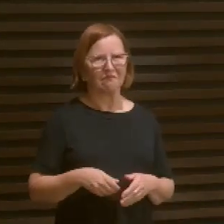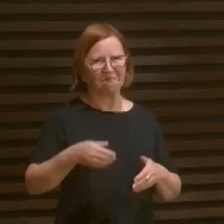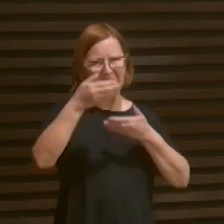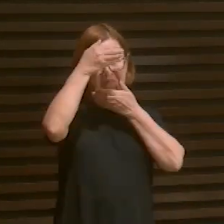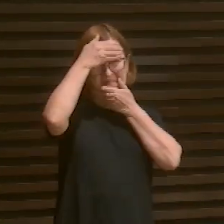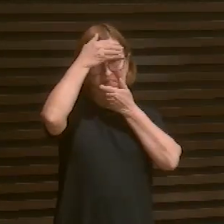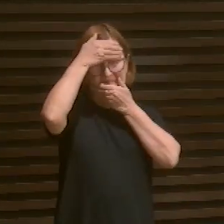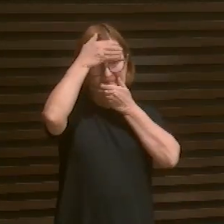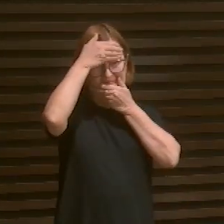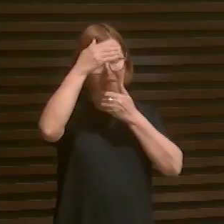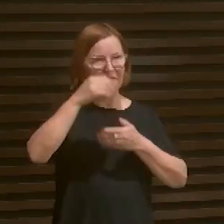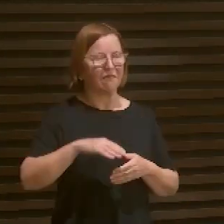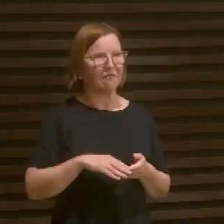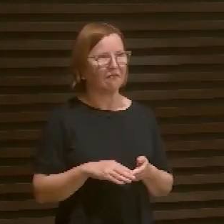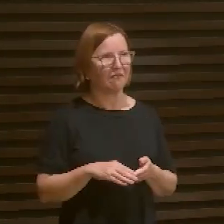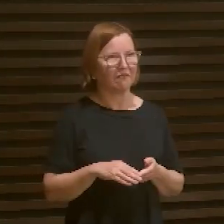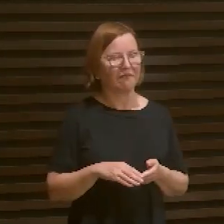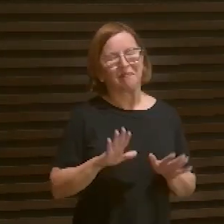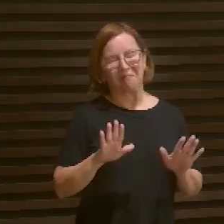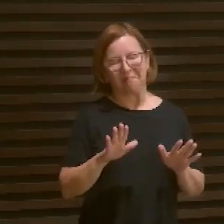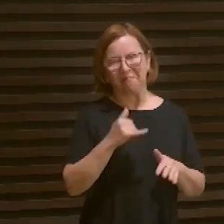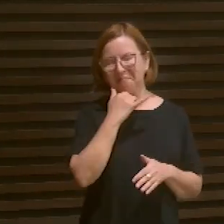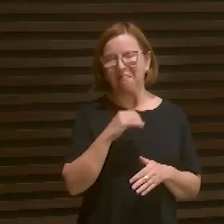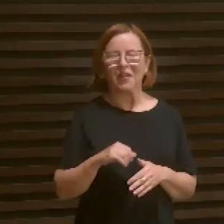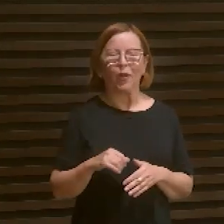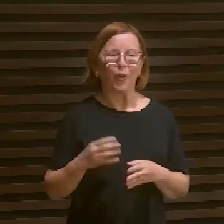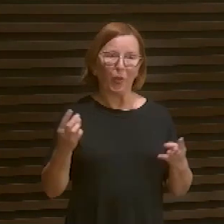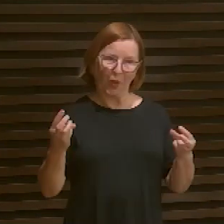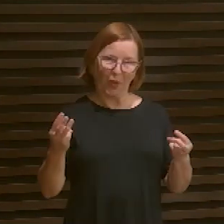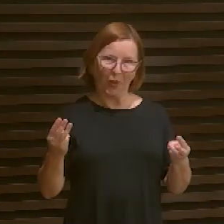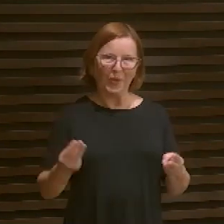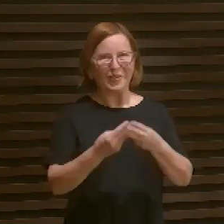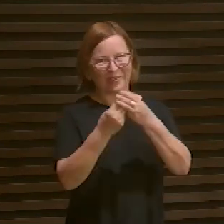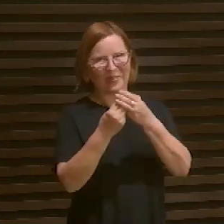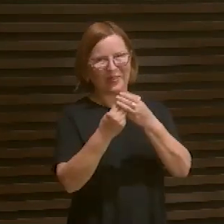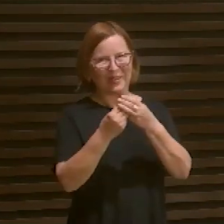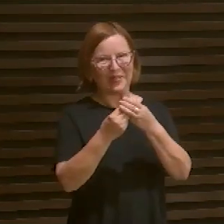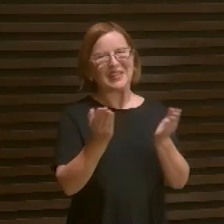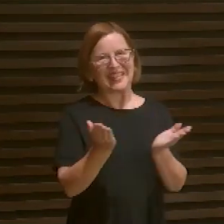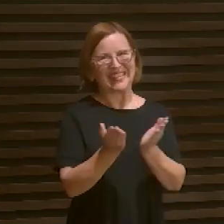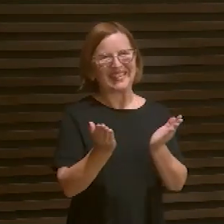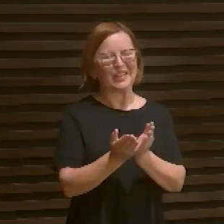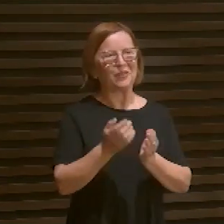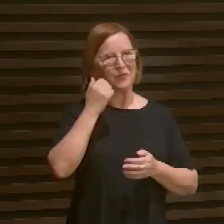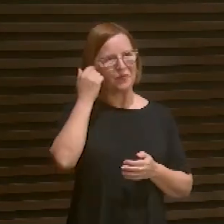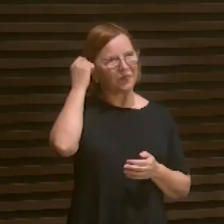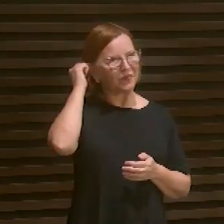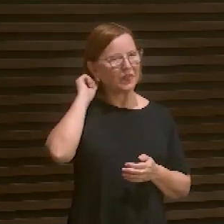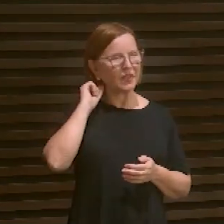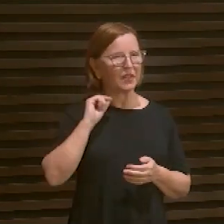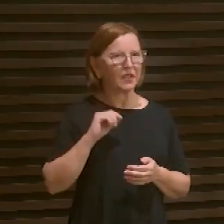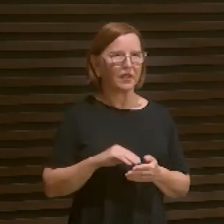ele era um cristão, judeu cristão. Zacarias era um judeu cristão, que foi